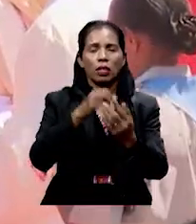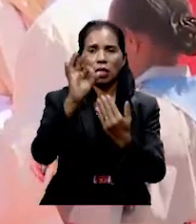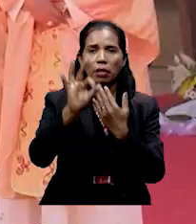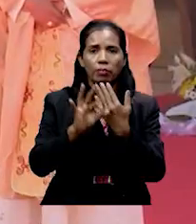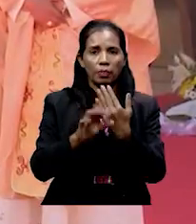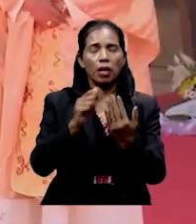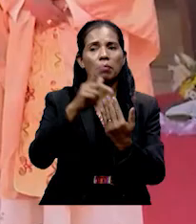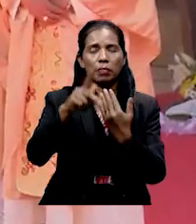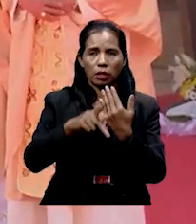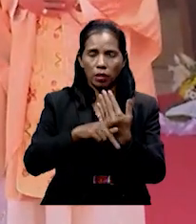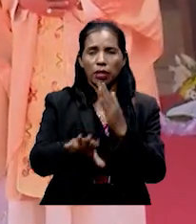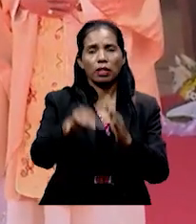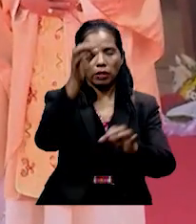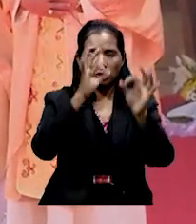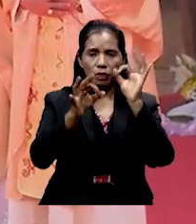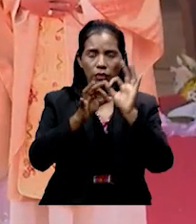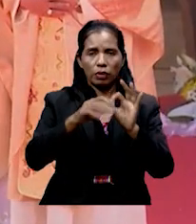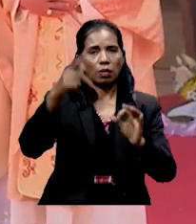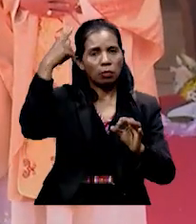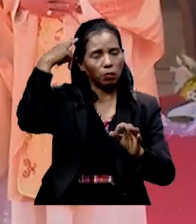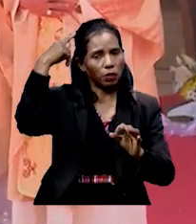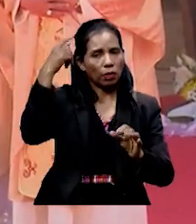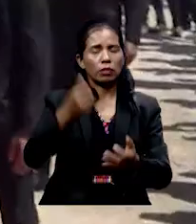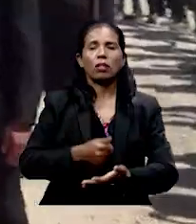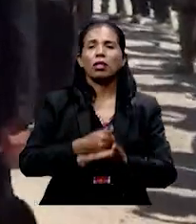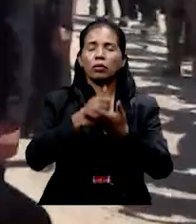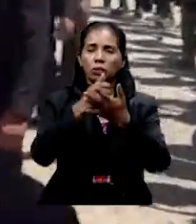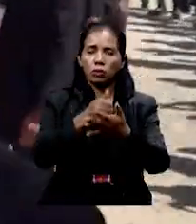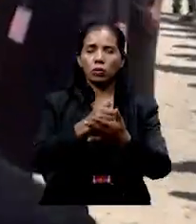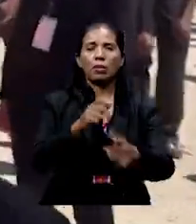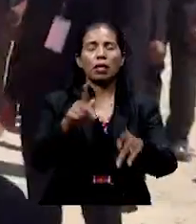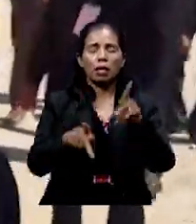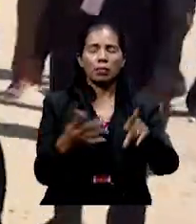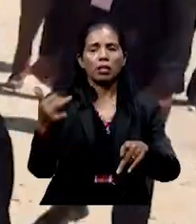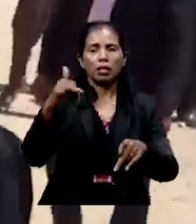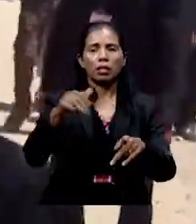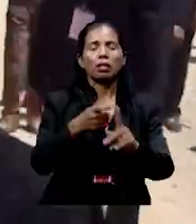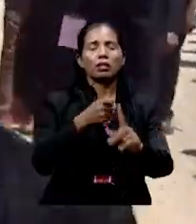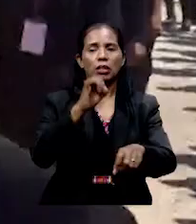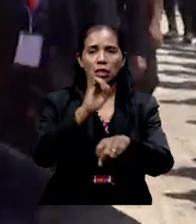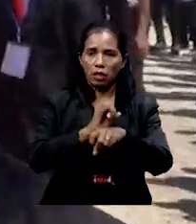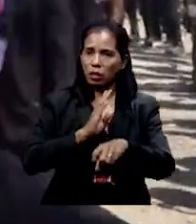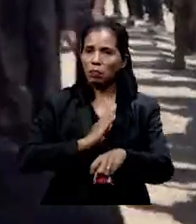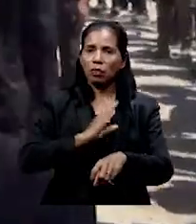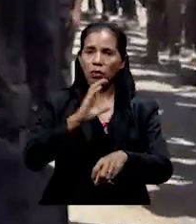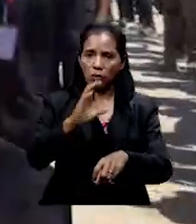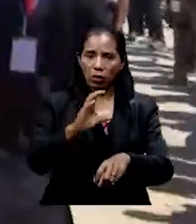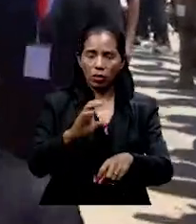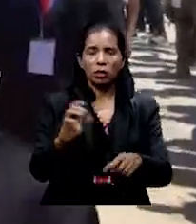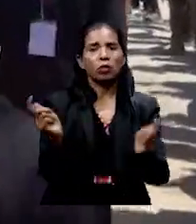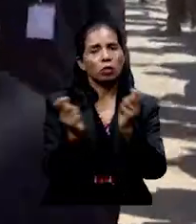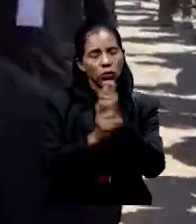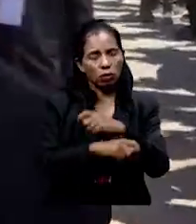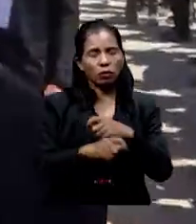hetan confiança si Santo Padre Francisco, atu tau matan basarani sira nebe pertence ba Diocese Bocau, hodi